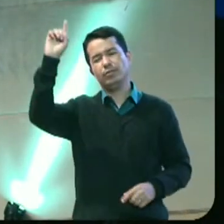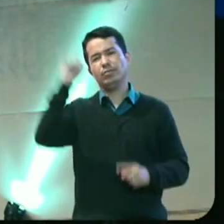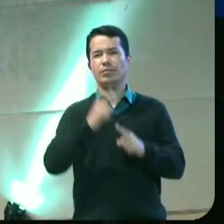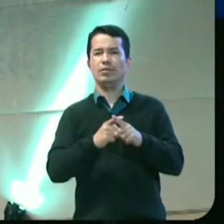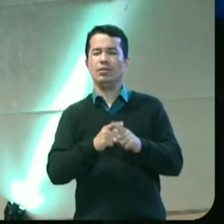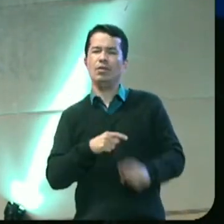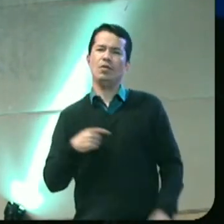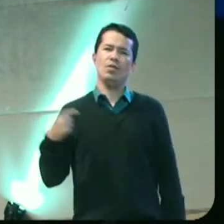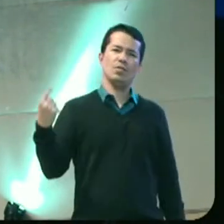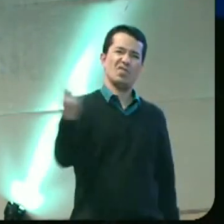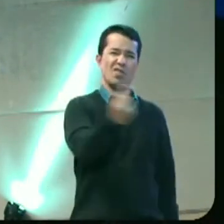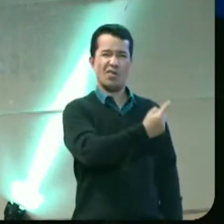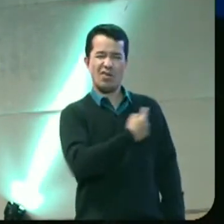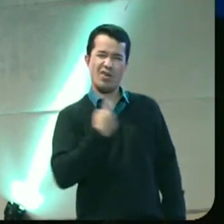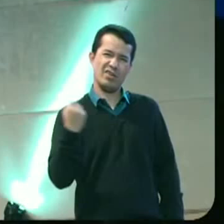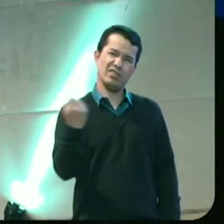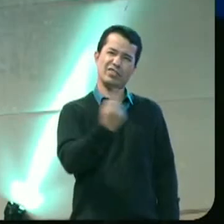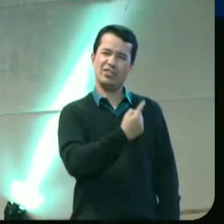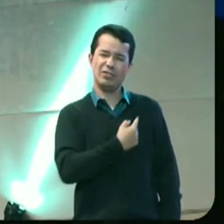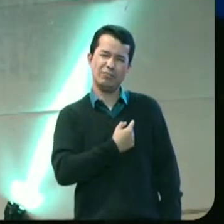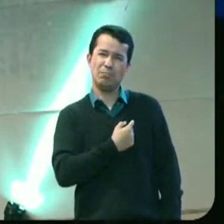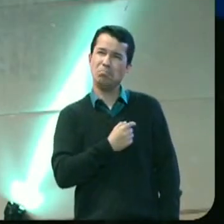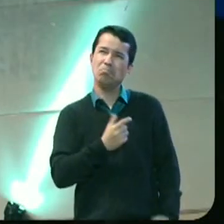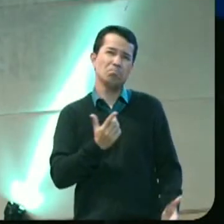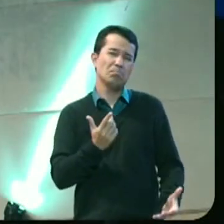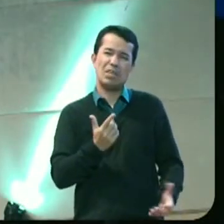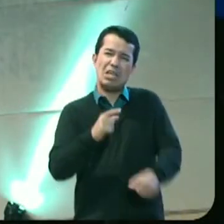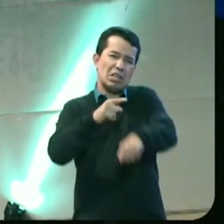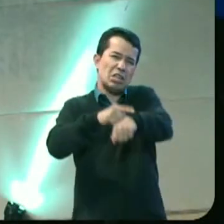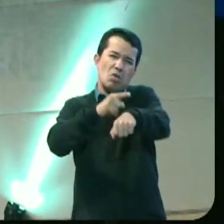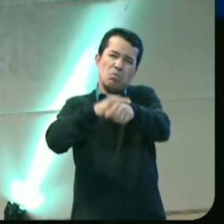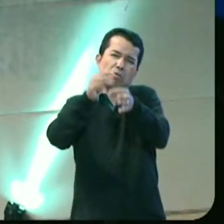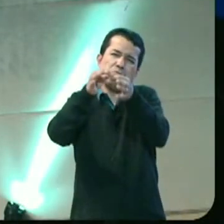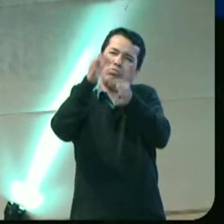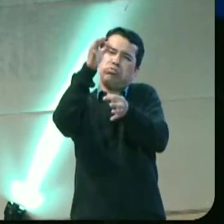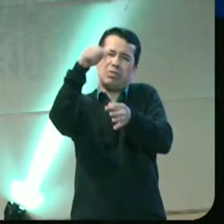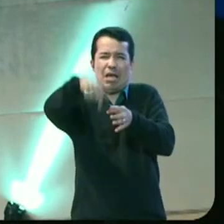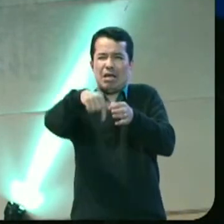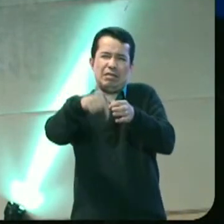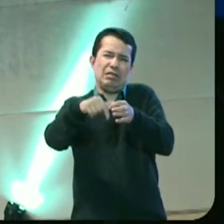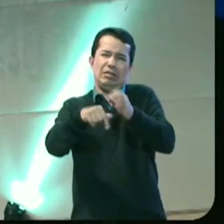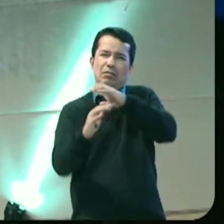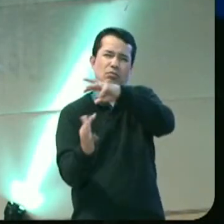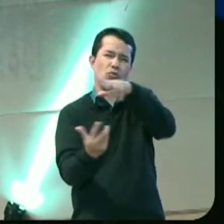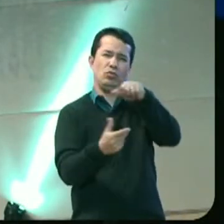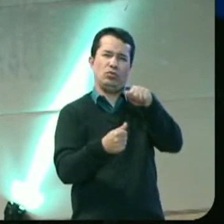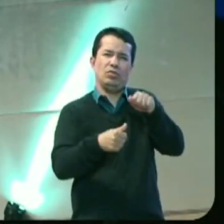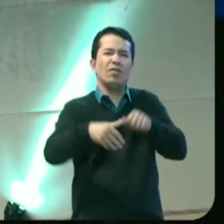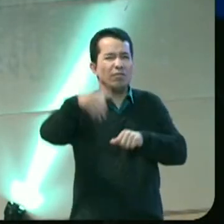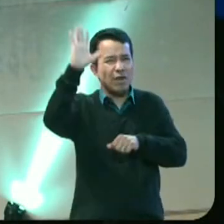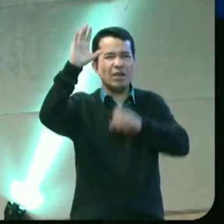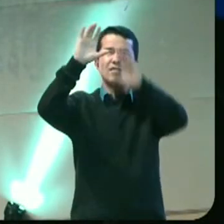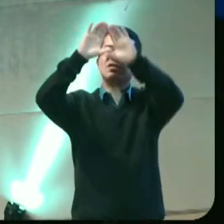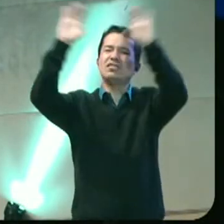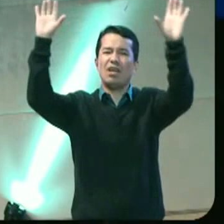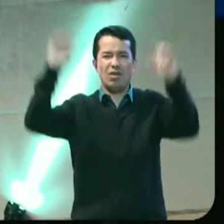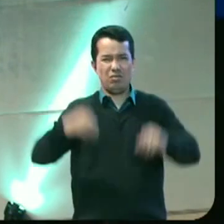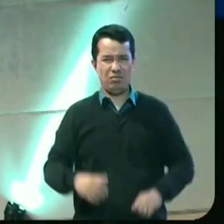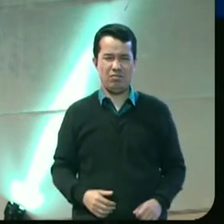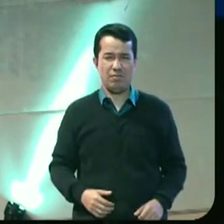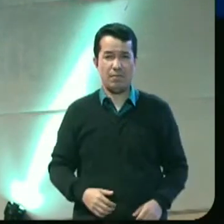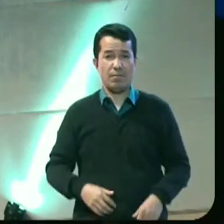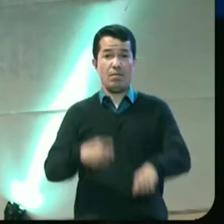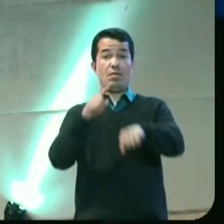terra. Então, naquele momento, naquela tempestade, os discípulos perceberam que o controle